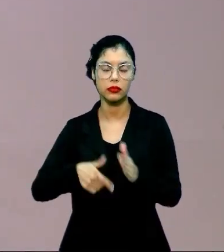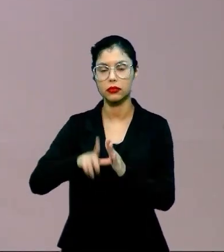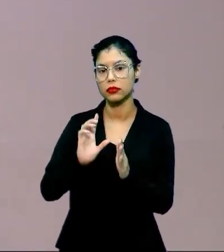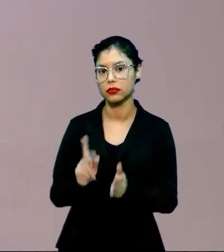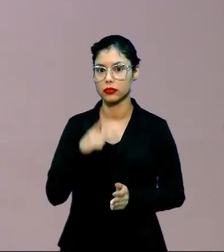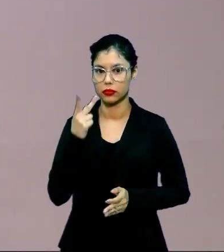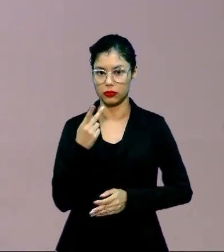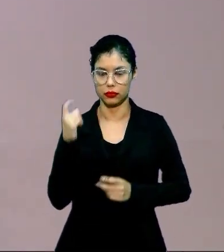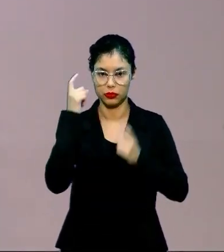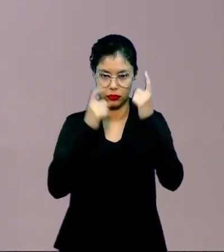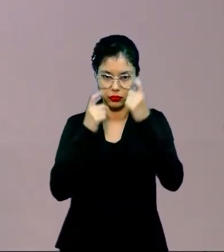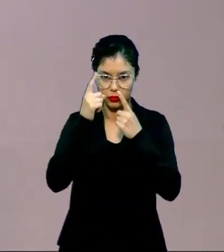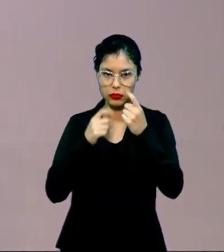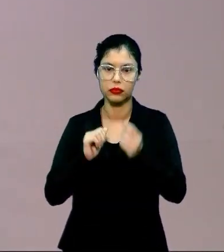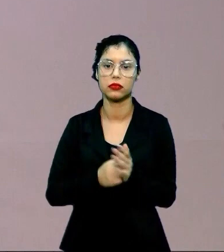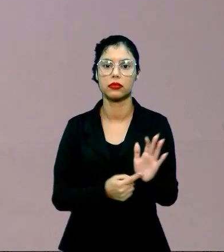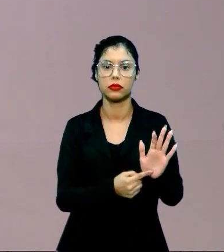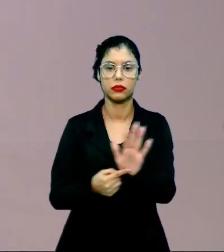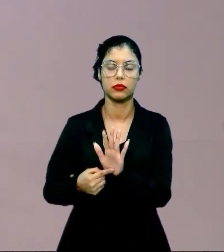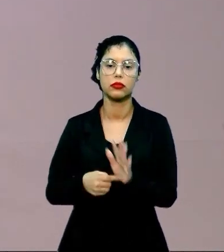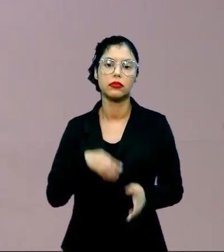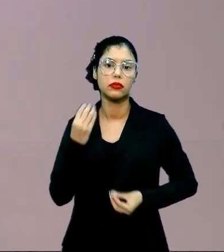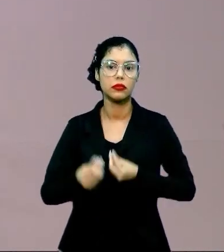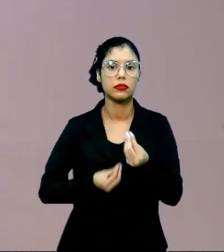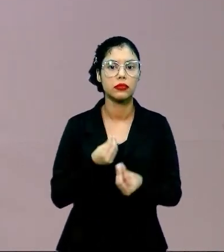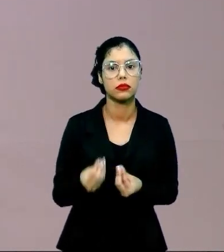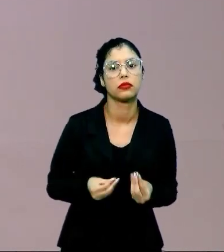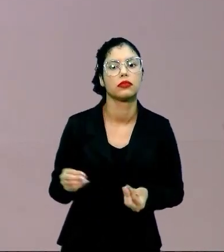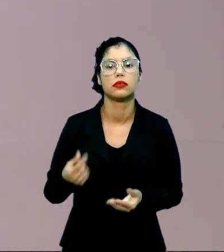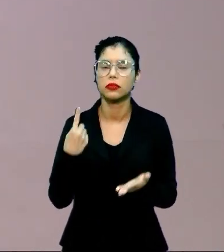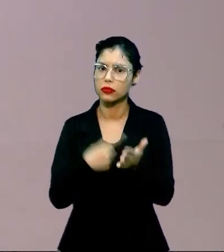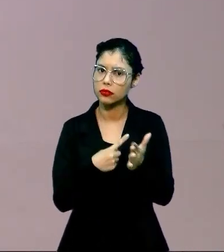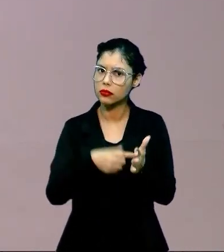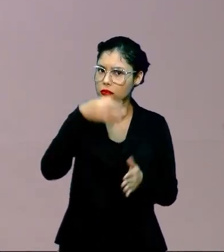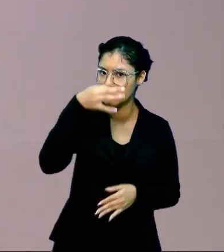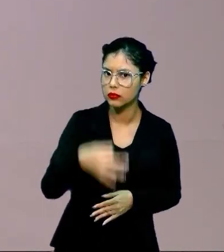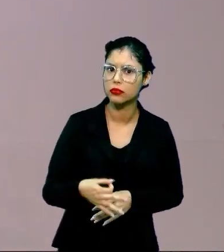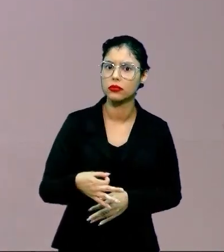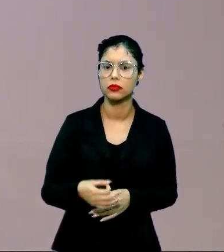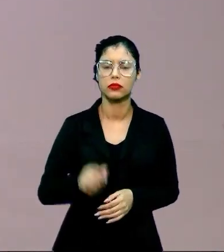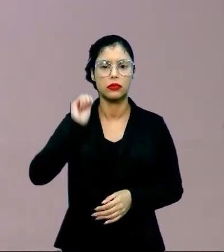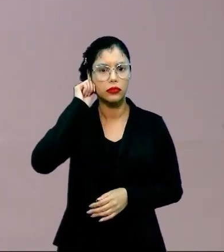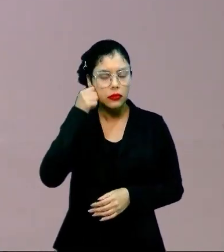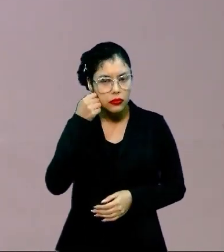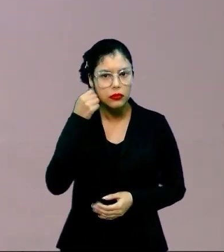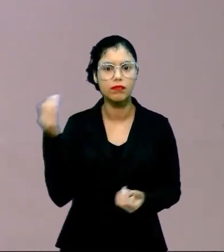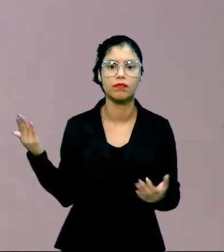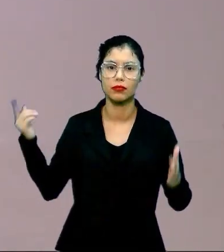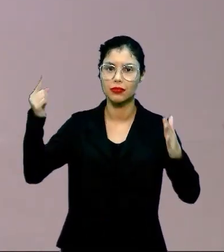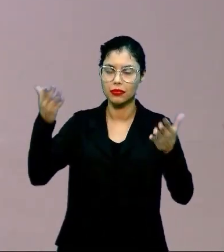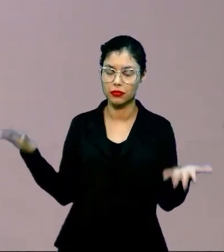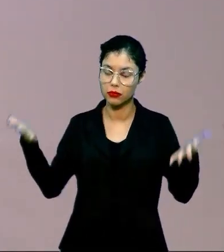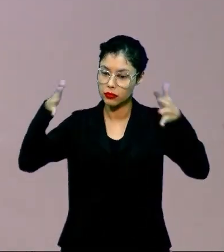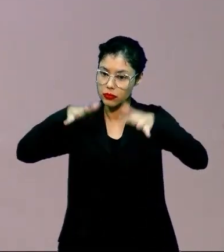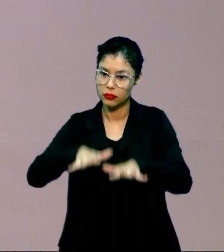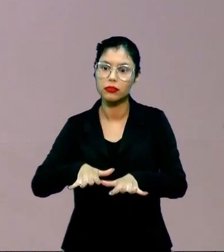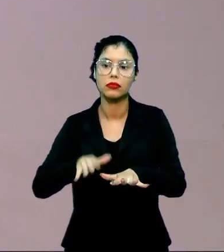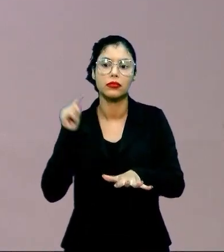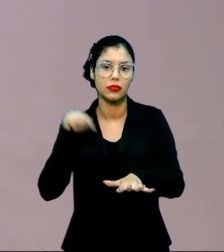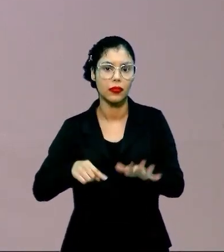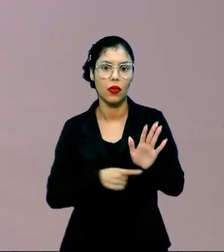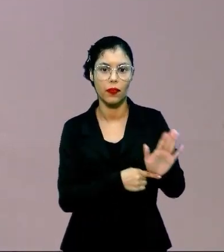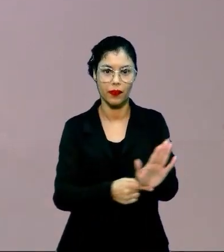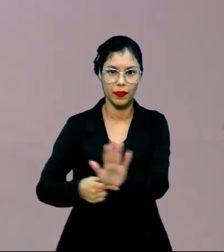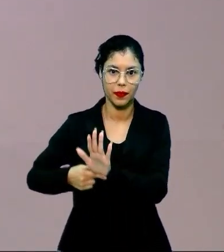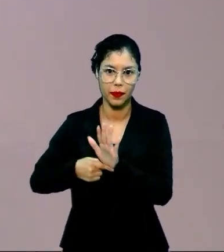eu tinha uma preocupação de mostrar ali com a condição em que os negros estavam inseridos, aqui eu